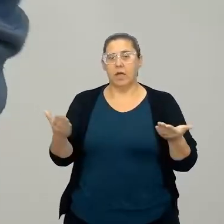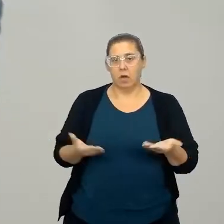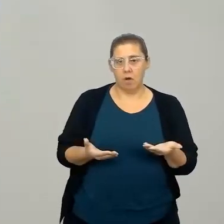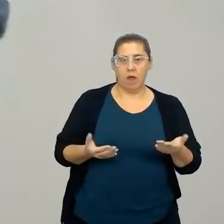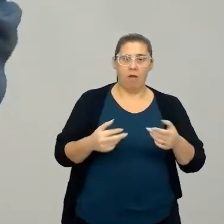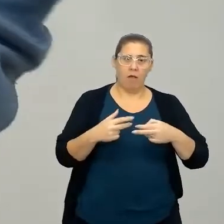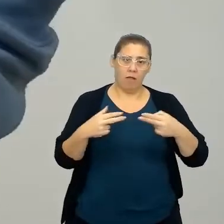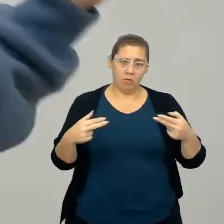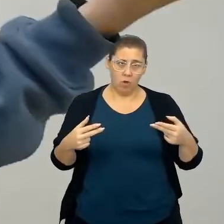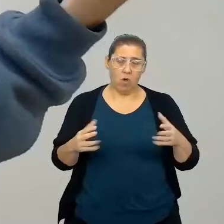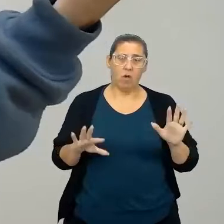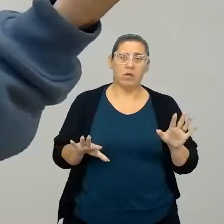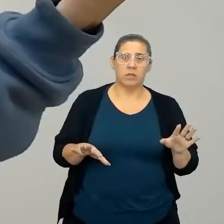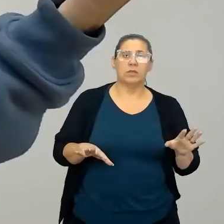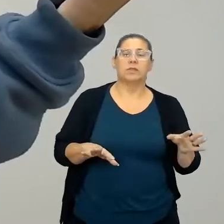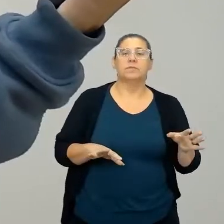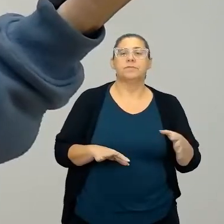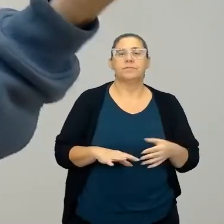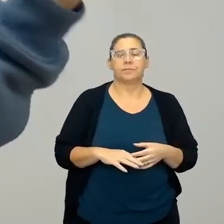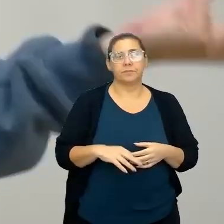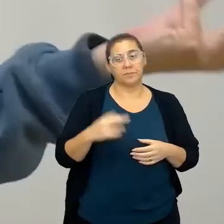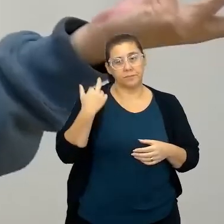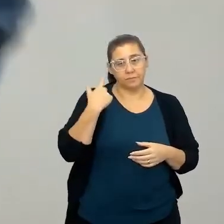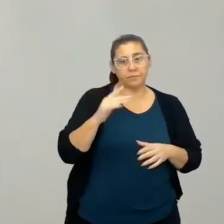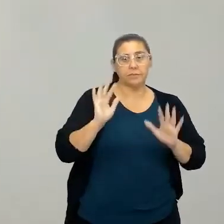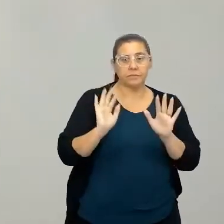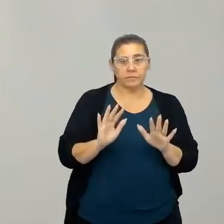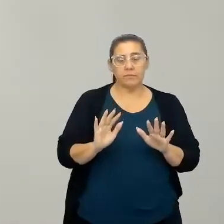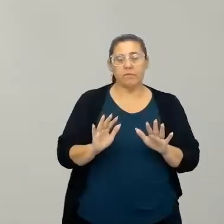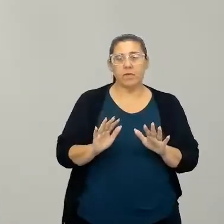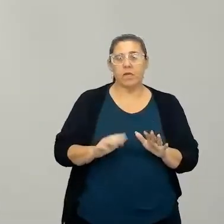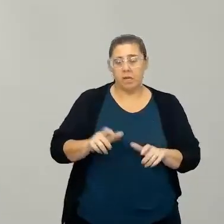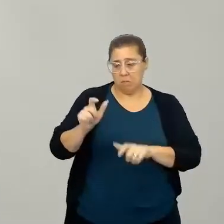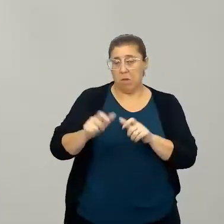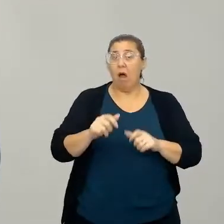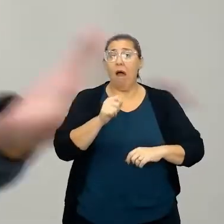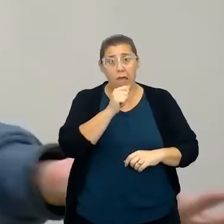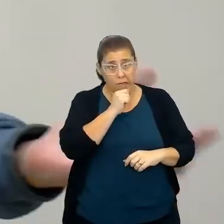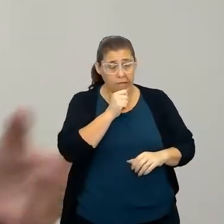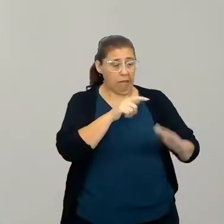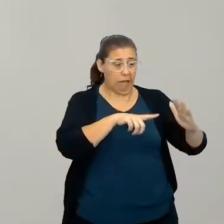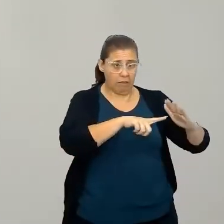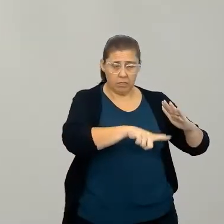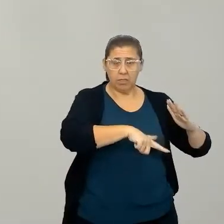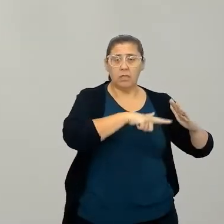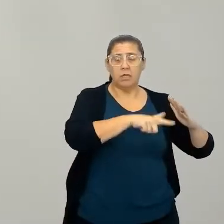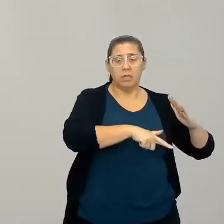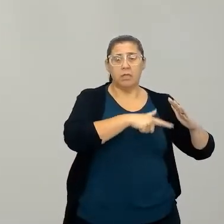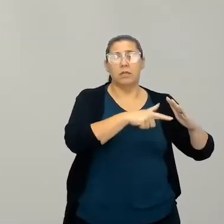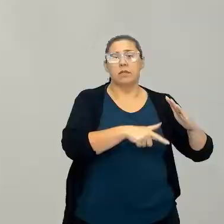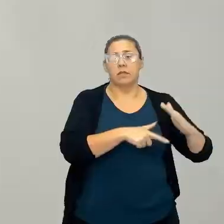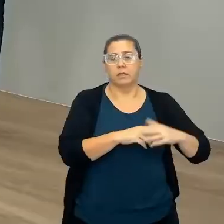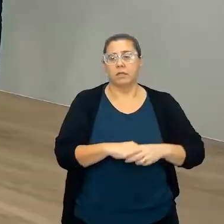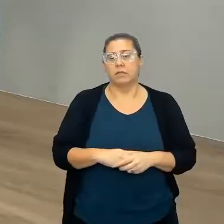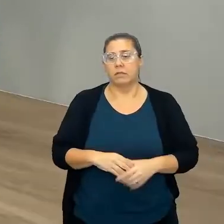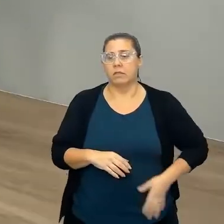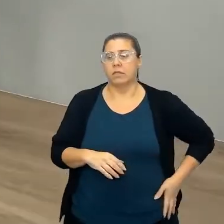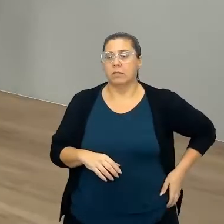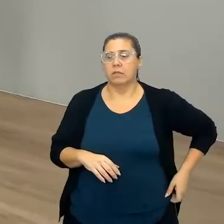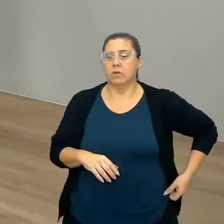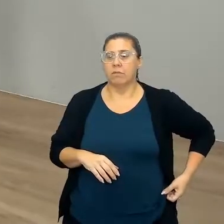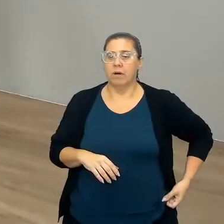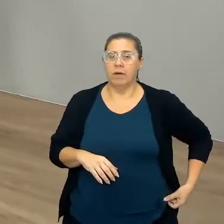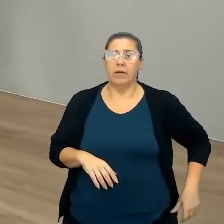estão voltando um pouco mais ao normal, mas muita gente continua trabalhando em casa, porque virou realmente uma tendência. Eu pego como exemplo o caso da minha filha, que